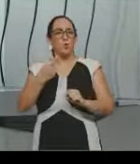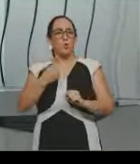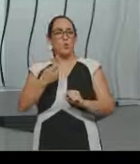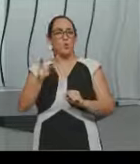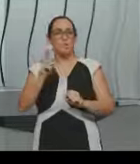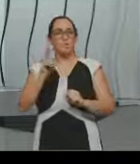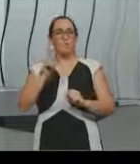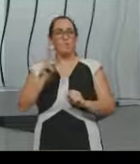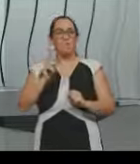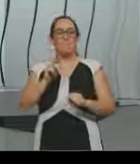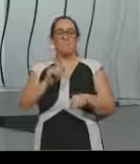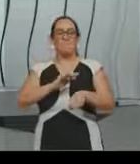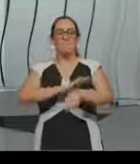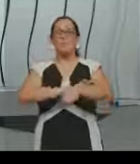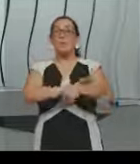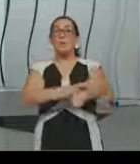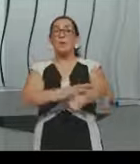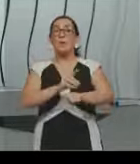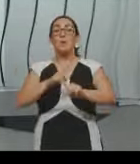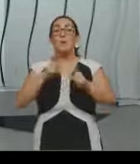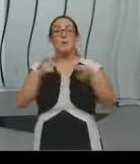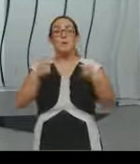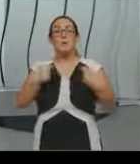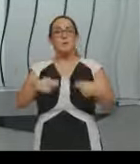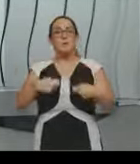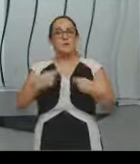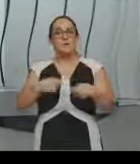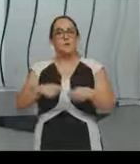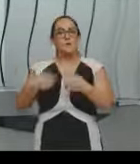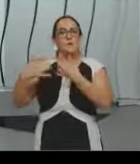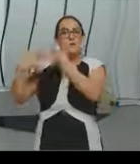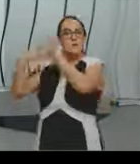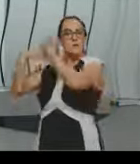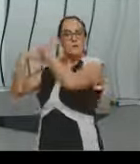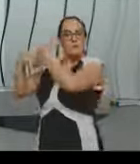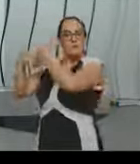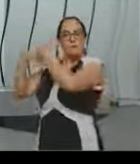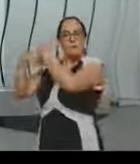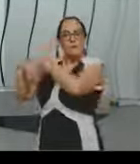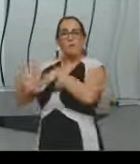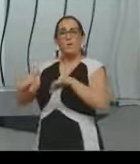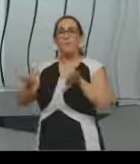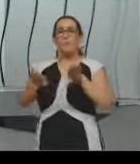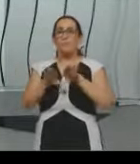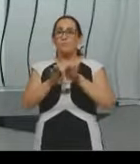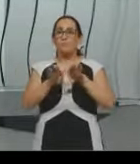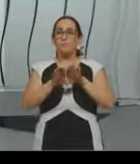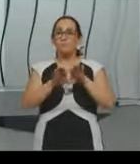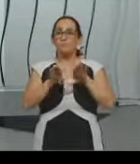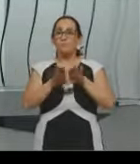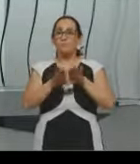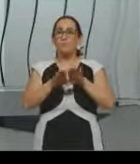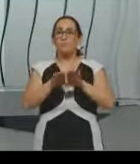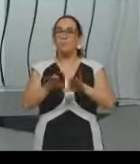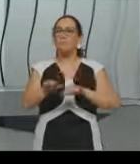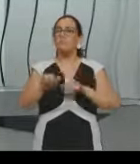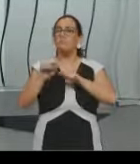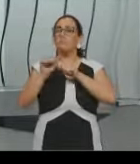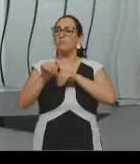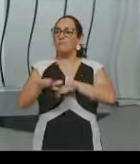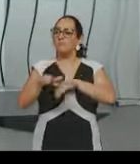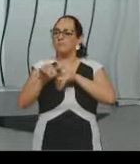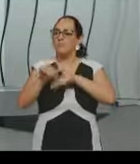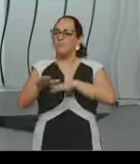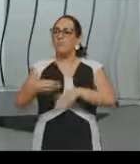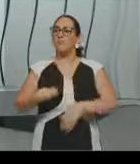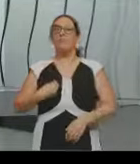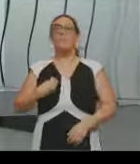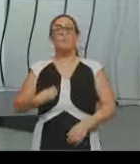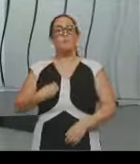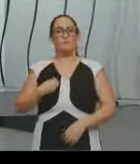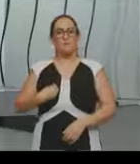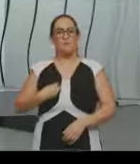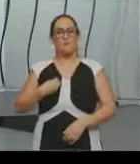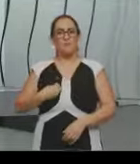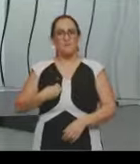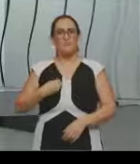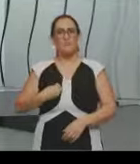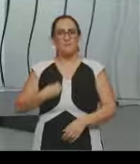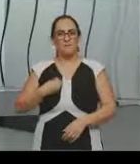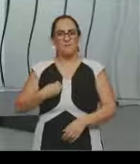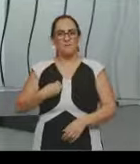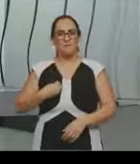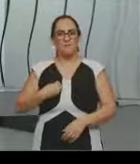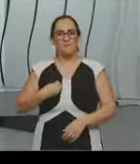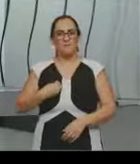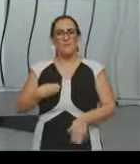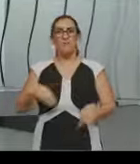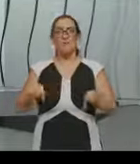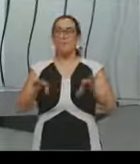tenha uma reflexão a respeito disso e que a gente atue no combate à prática de racismo no nosso país, tá? Vou deixar uma